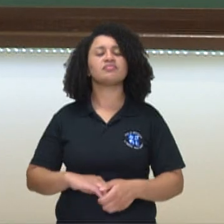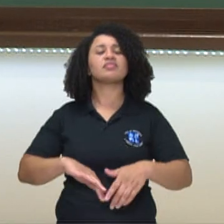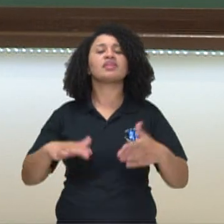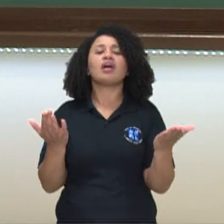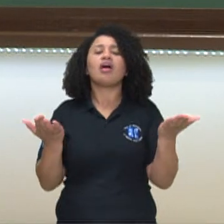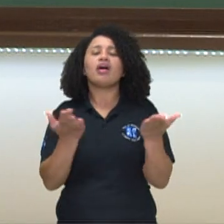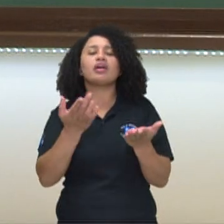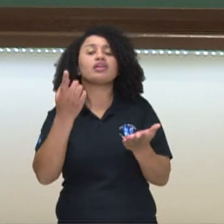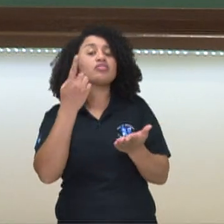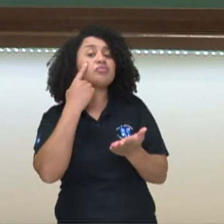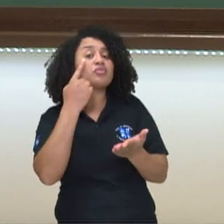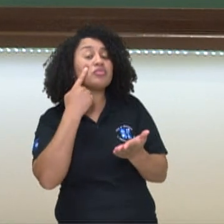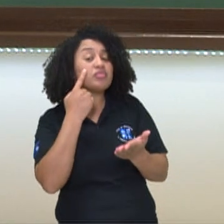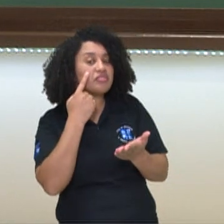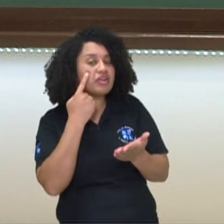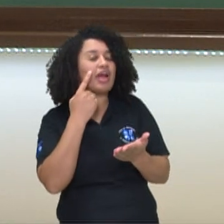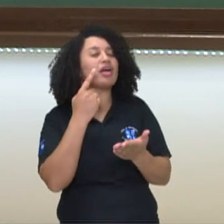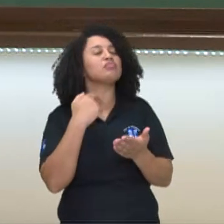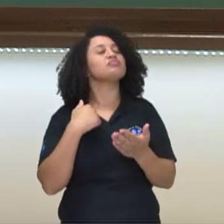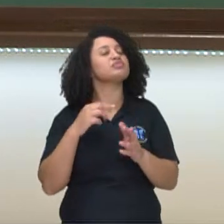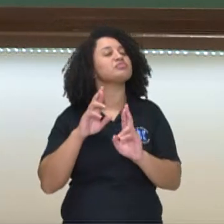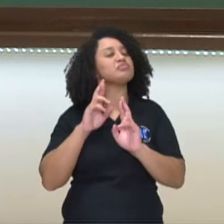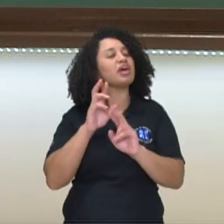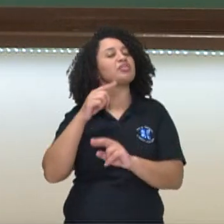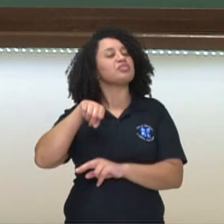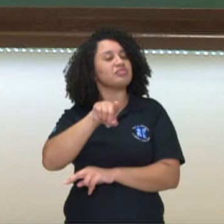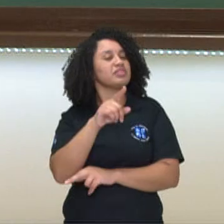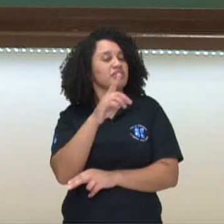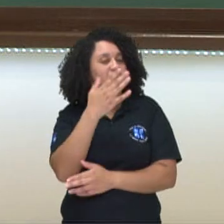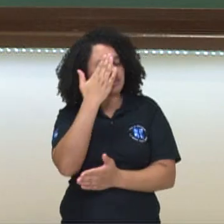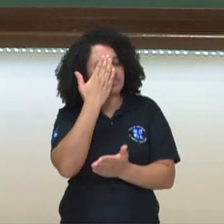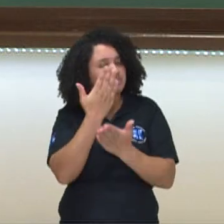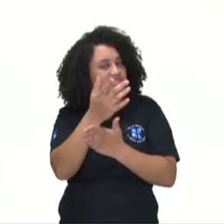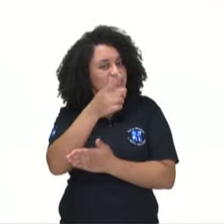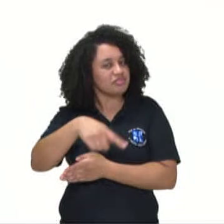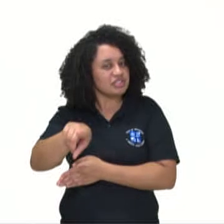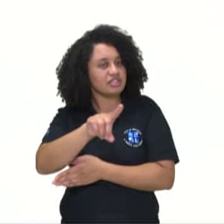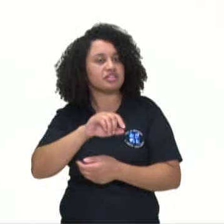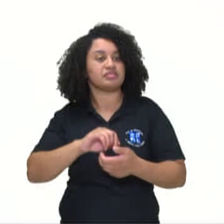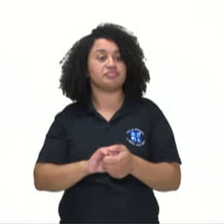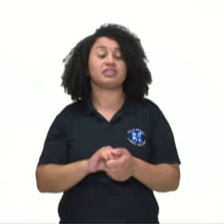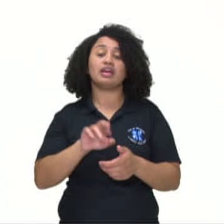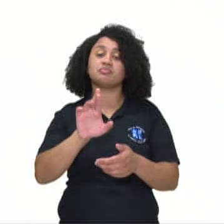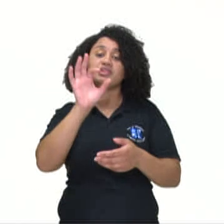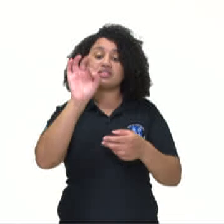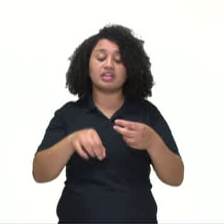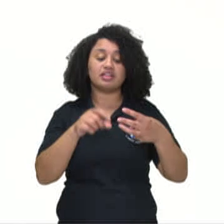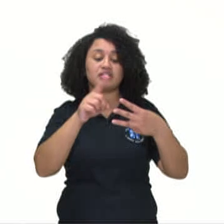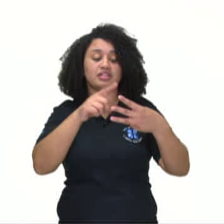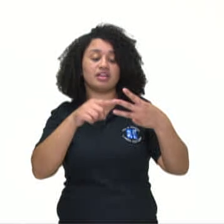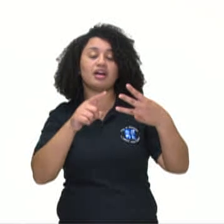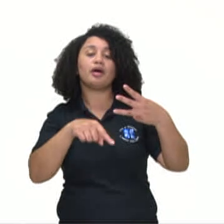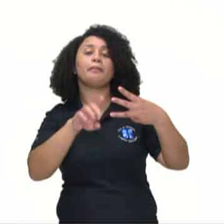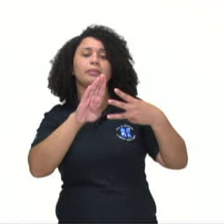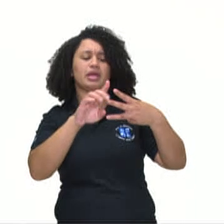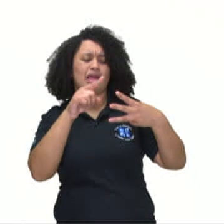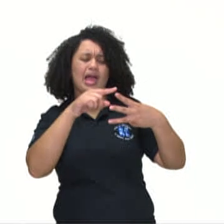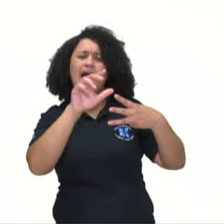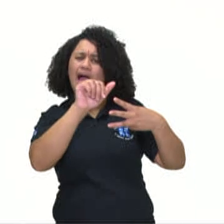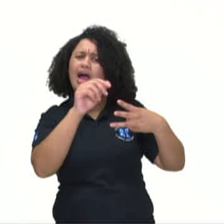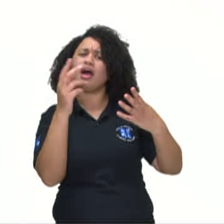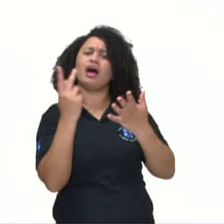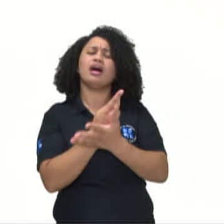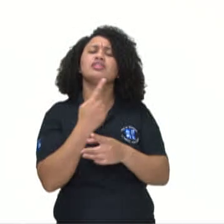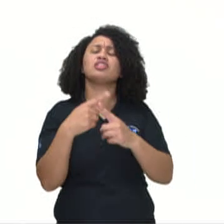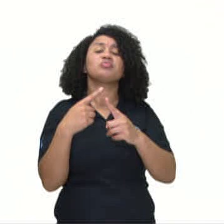Vamos lá, alunos, verificar, e eu tenho uma expectativa muito grande em vocês, hein? Vamos lá. Lógico, letra B. Por que não a letra A? Porque fala em